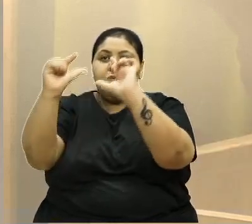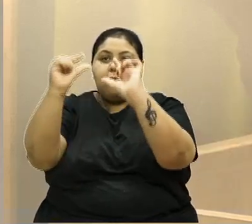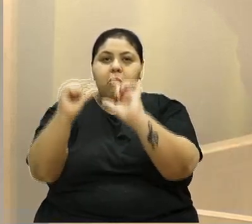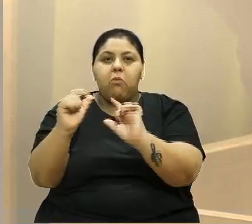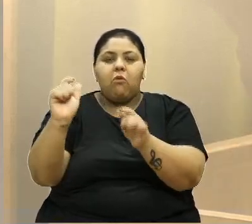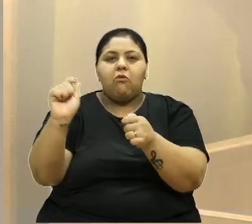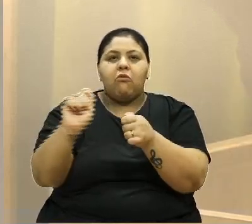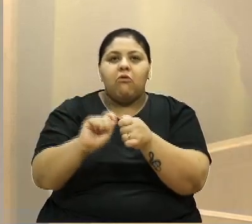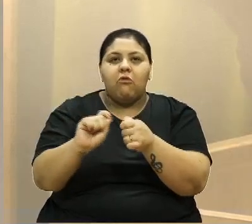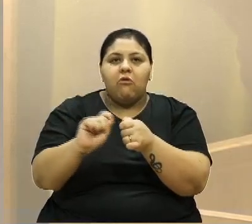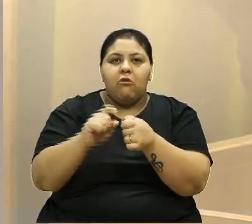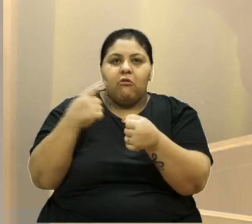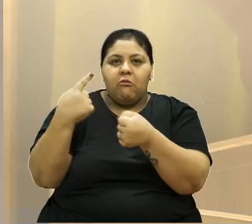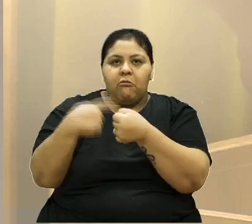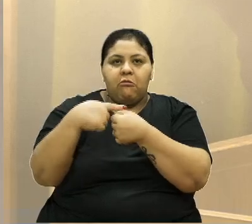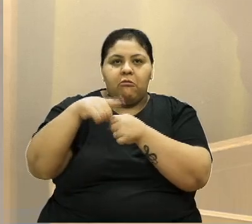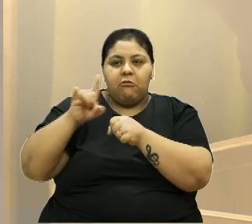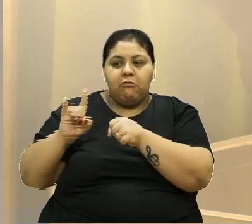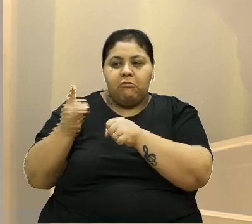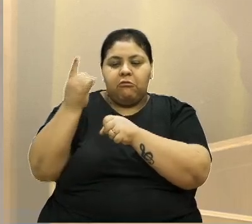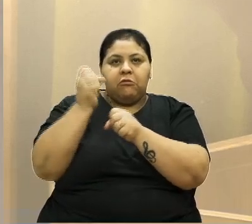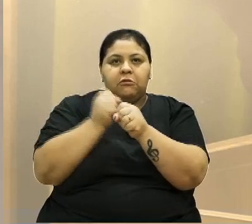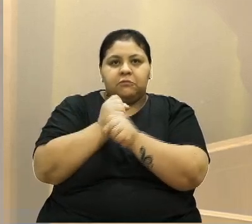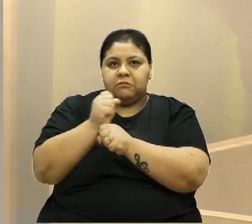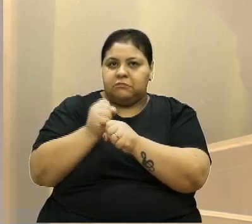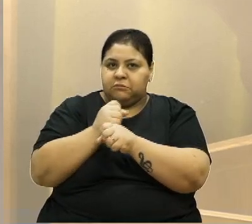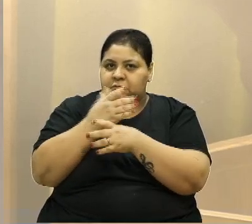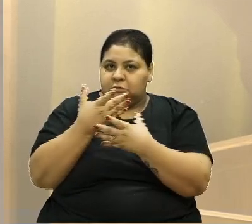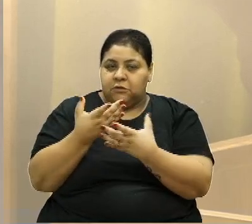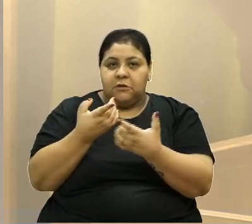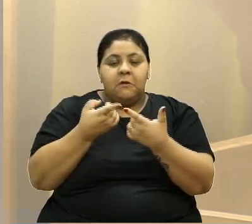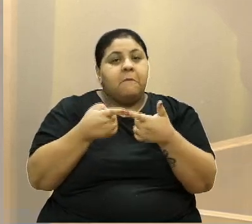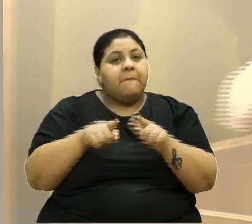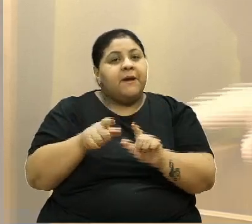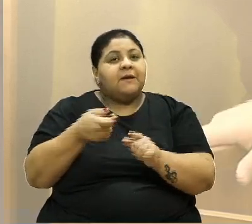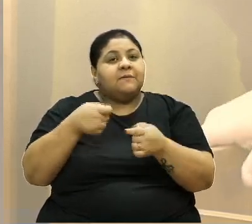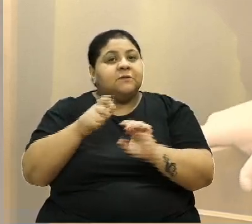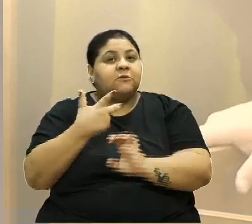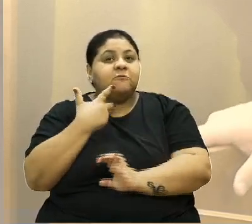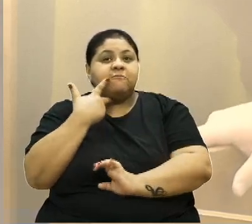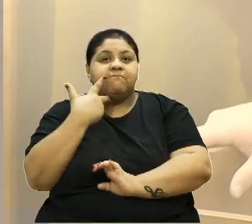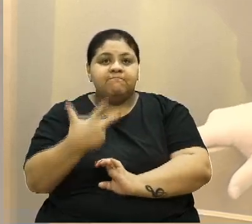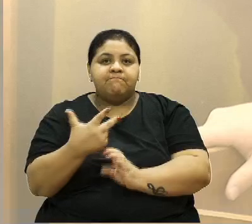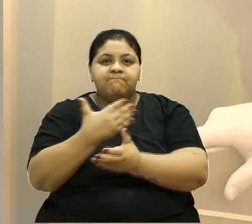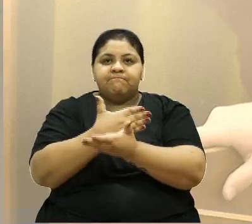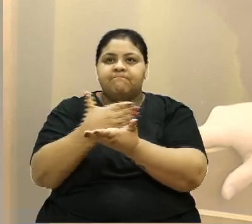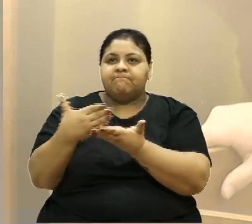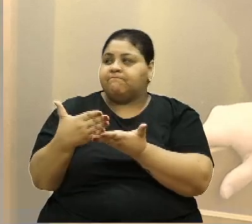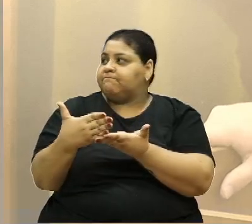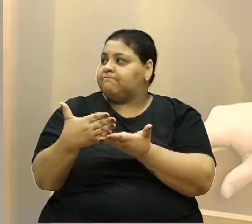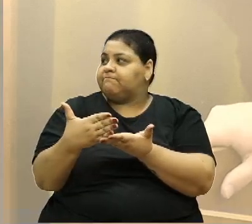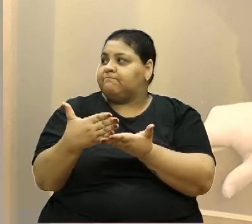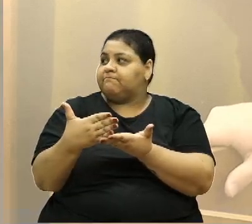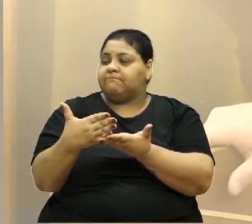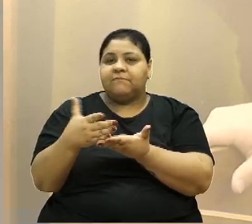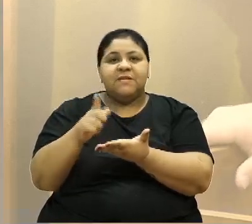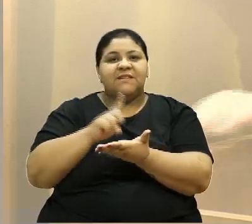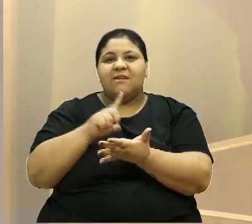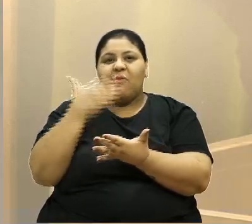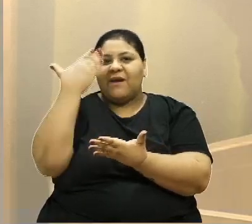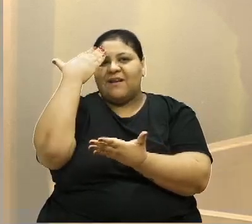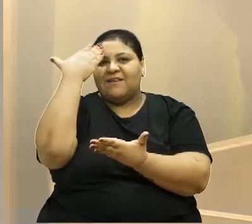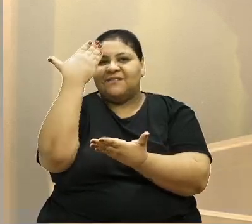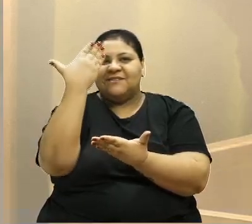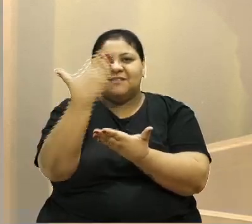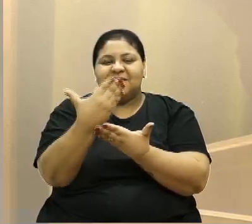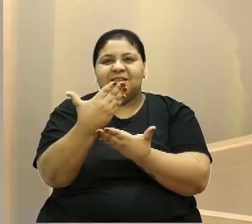fez pela cidade nesses últimos anos, mas não posso deixar de começar essa fala sem agradecer a